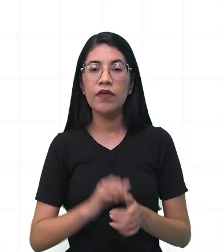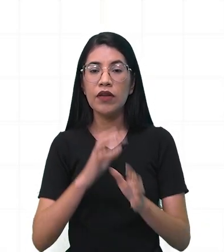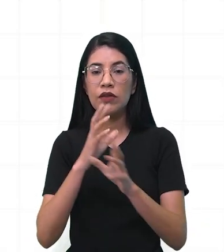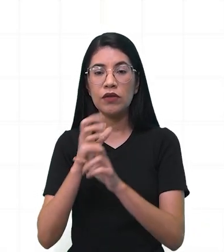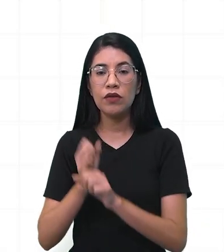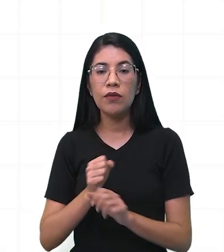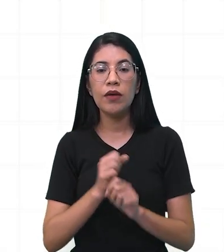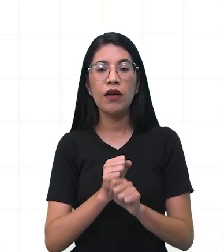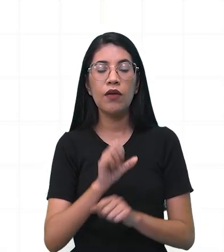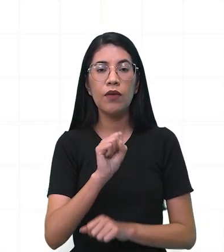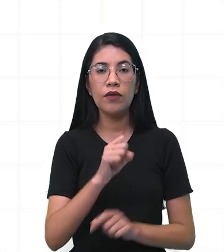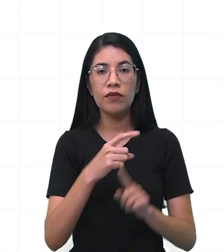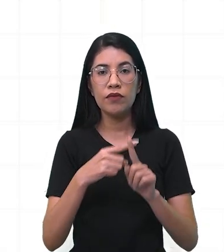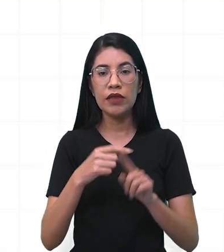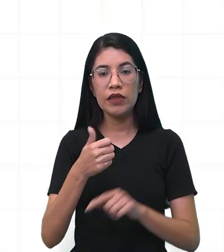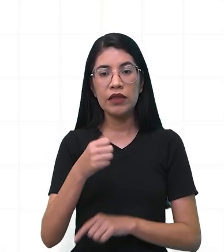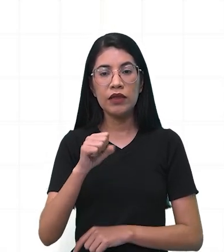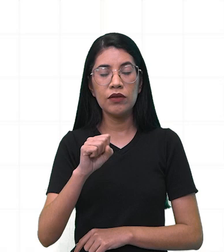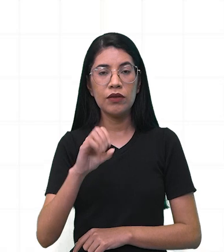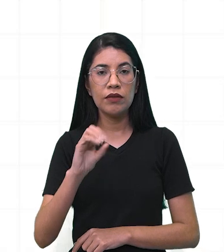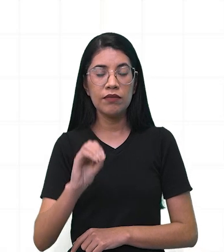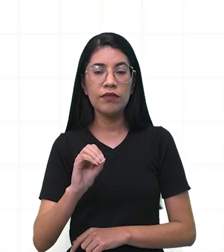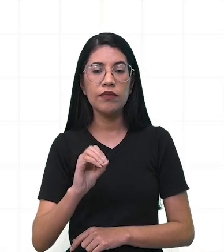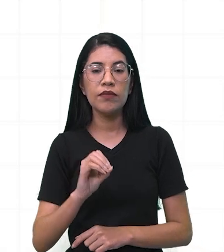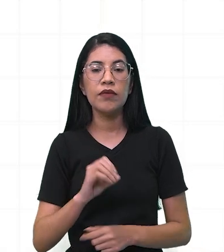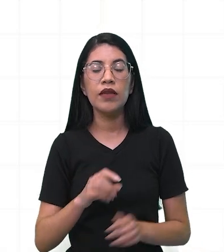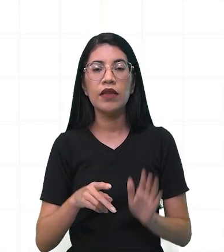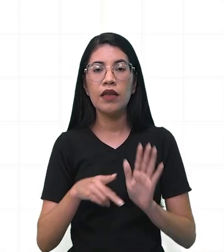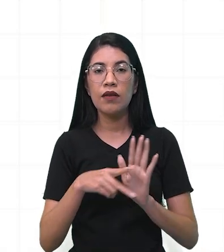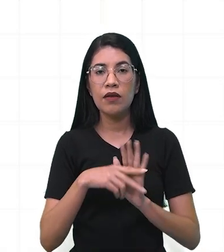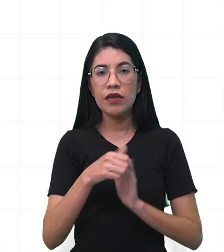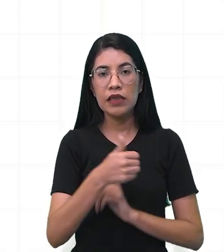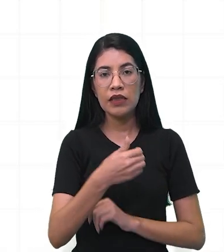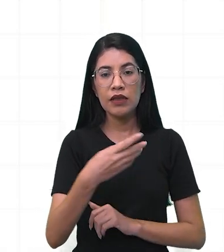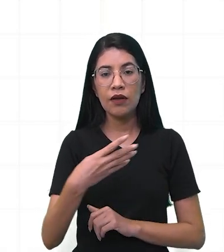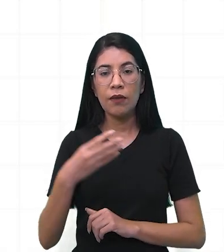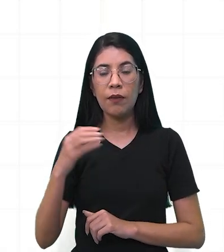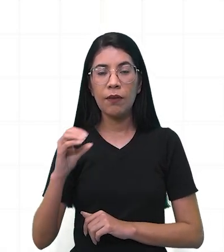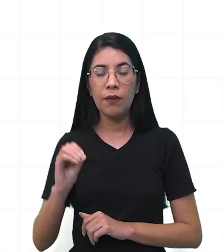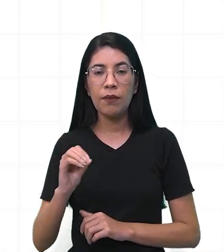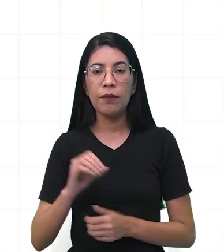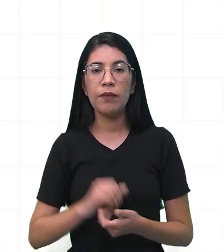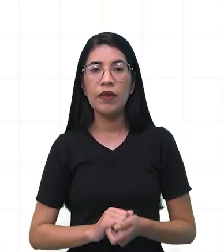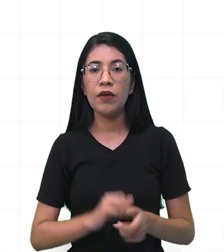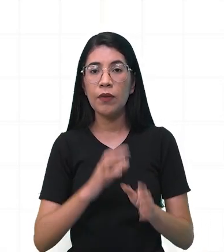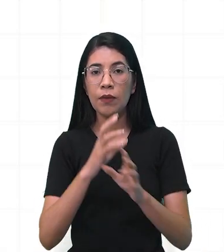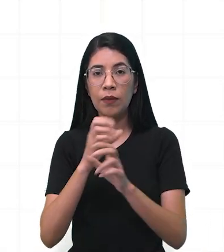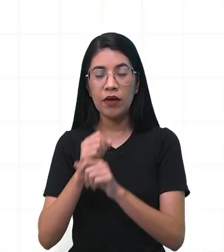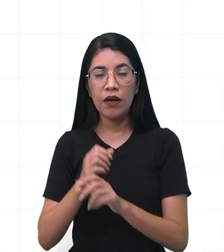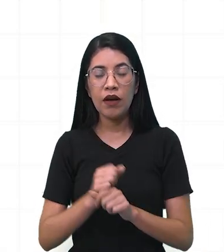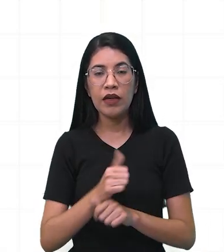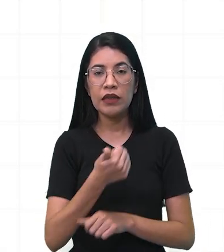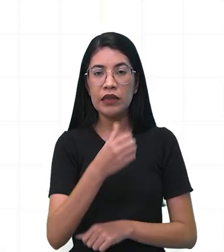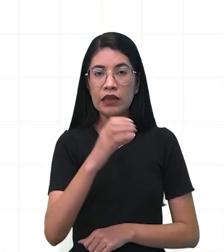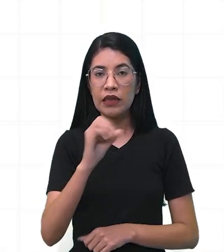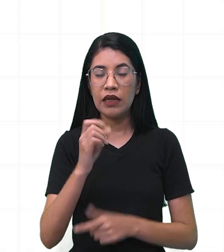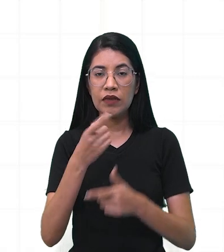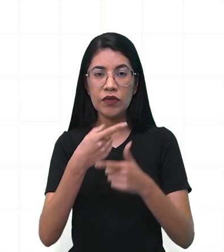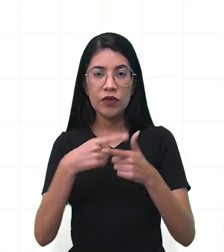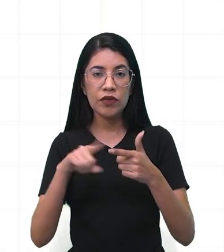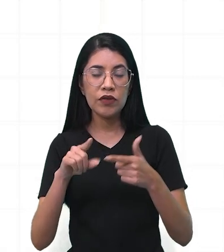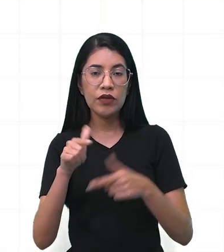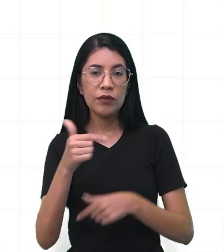soma de todos os ângulos. Como são 10 e todos eles possuem a mesma medida, então eu vou dividir